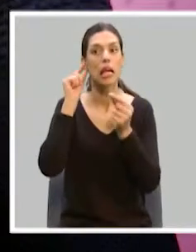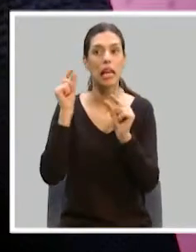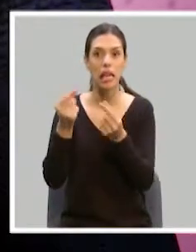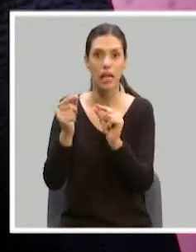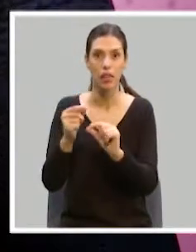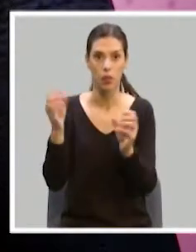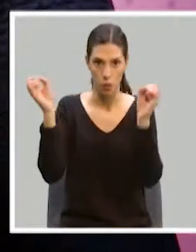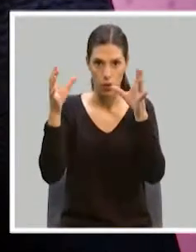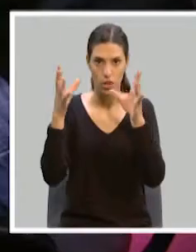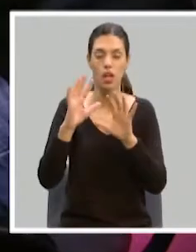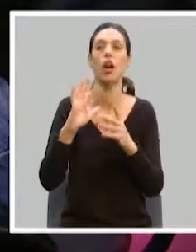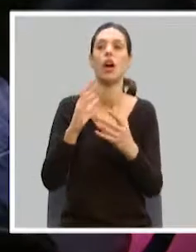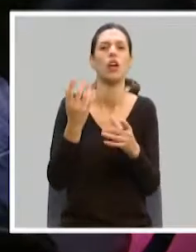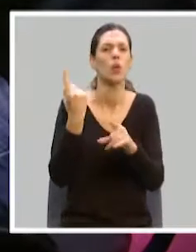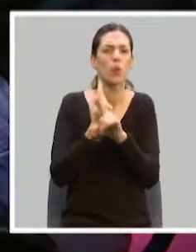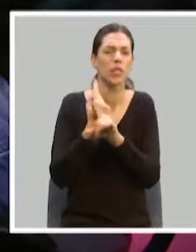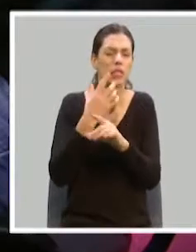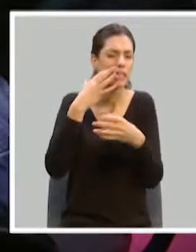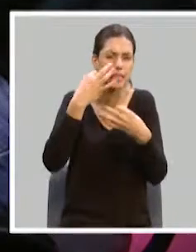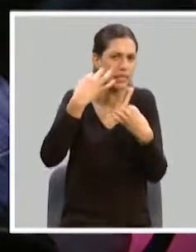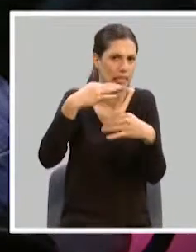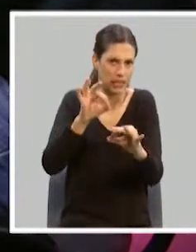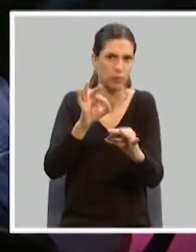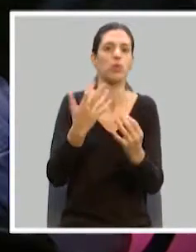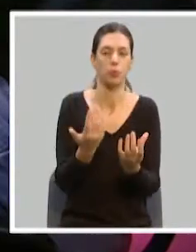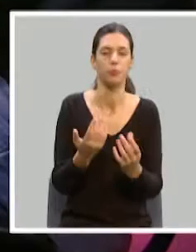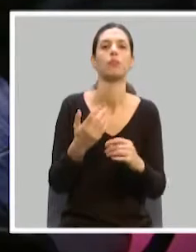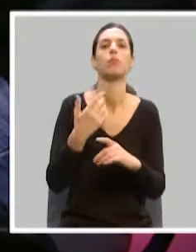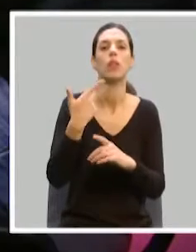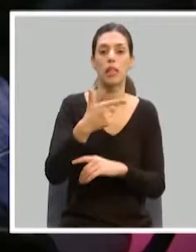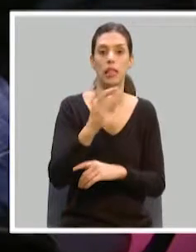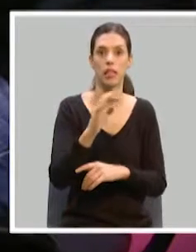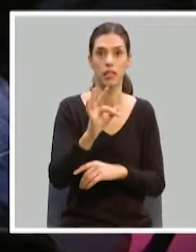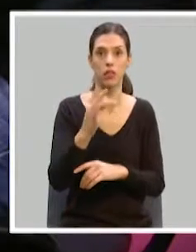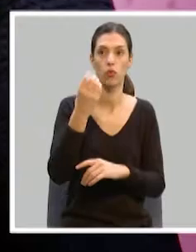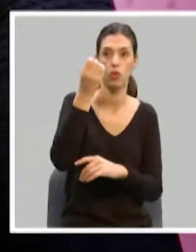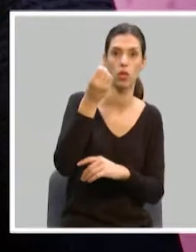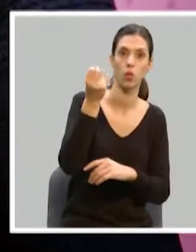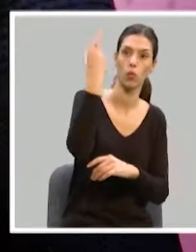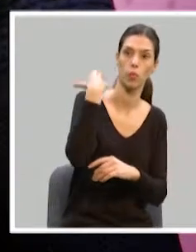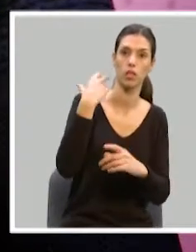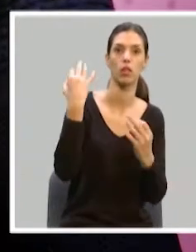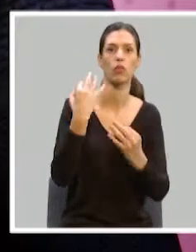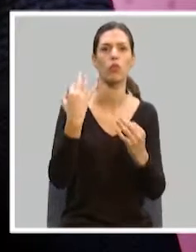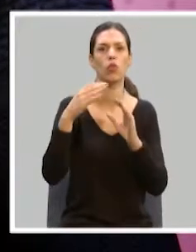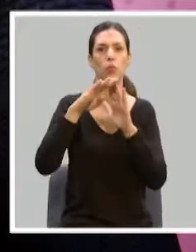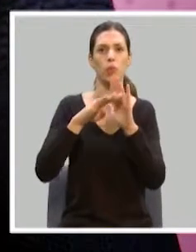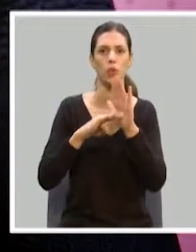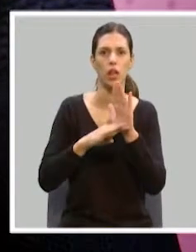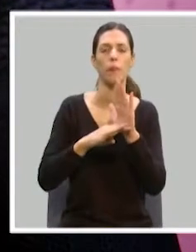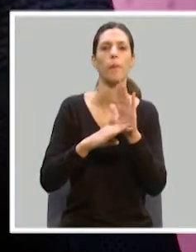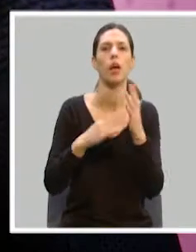Rádio numa coisa tão simples quanto esta nossas a tsf o ano passado teve um programa que se chama